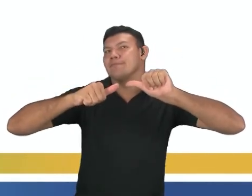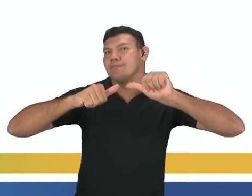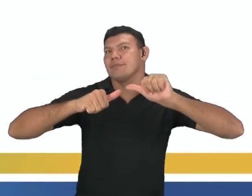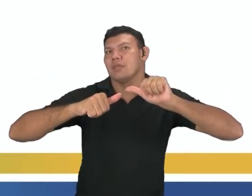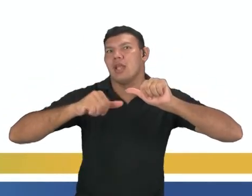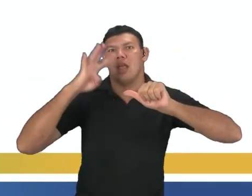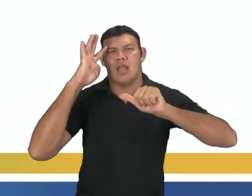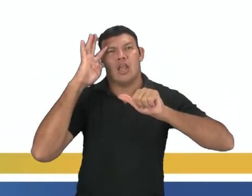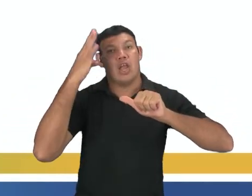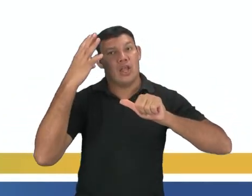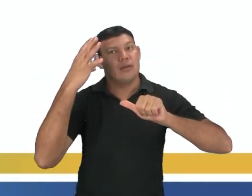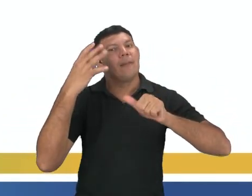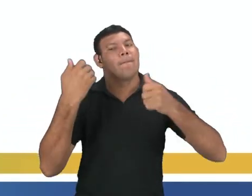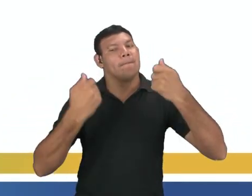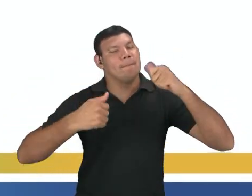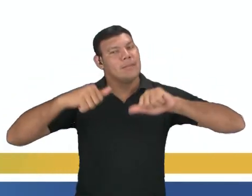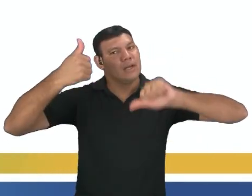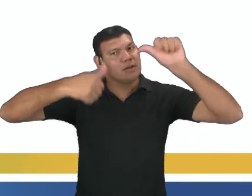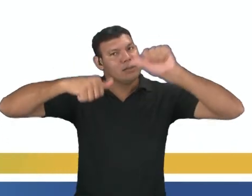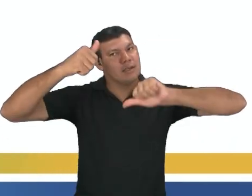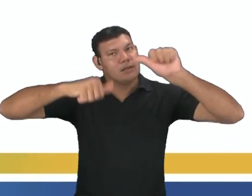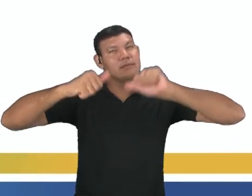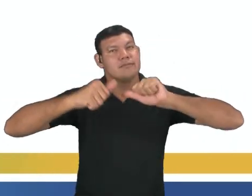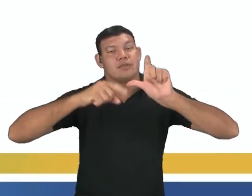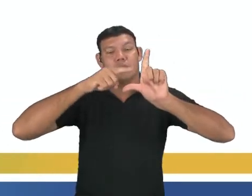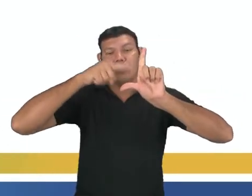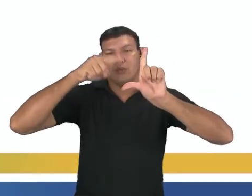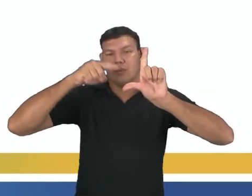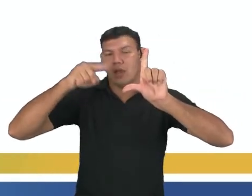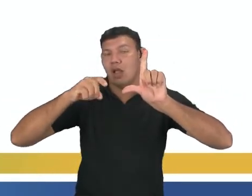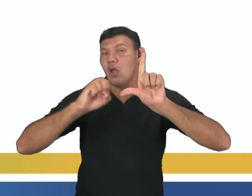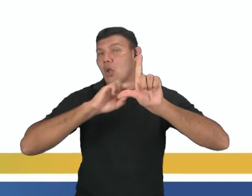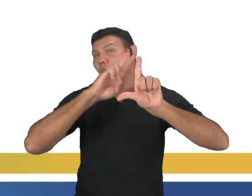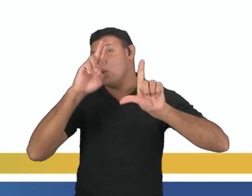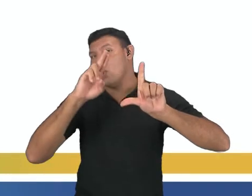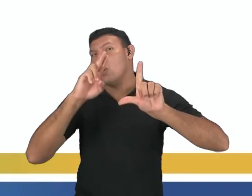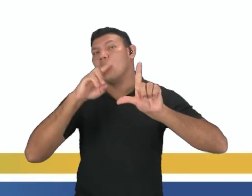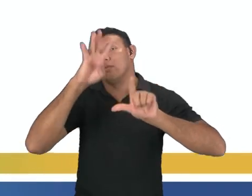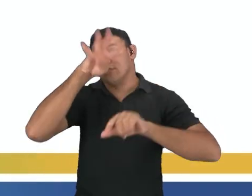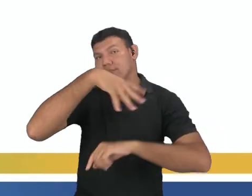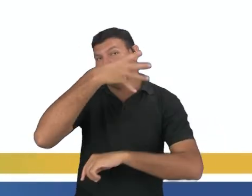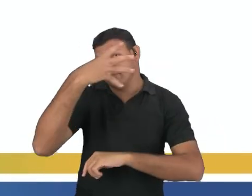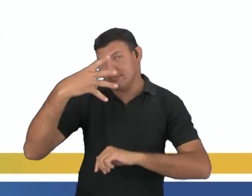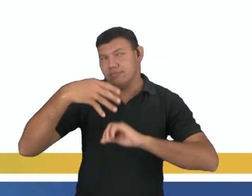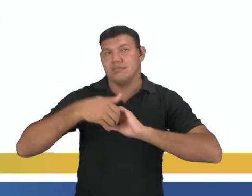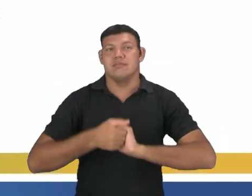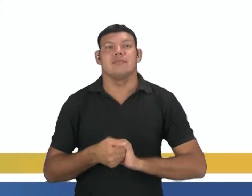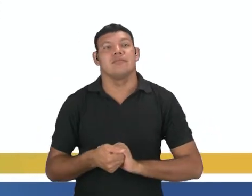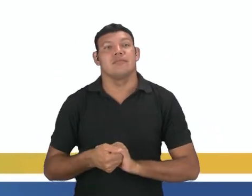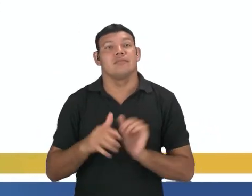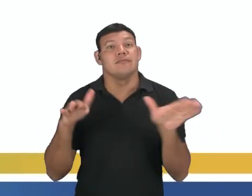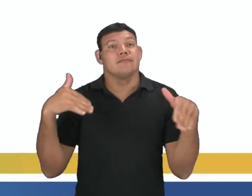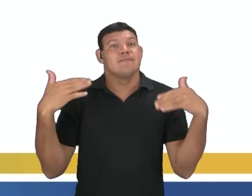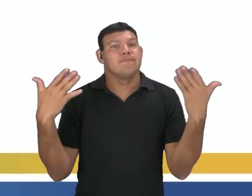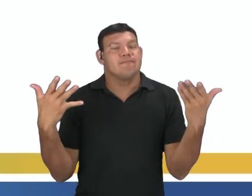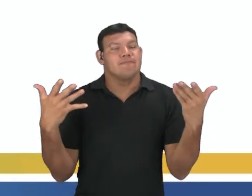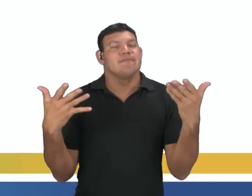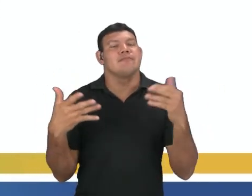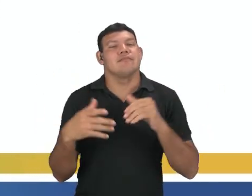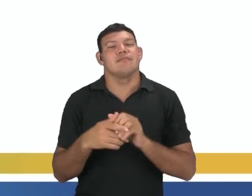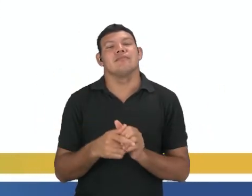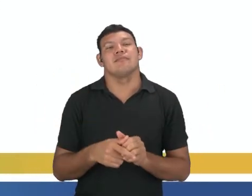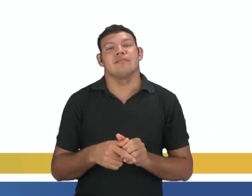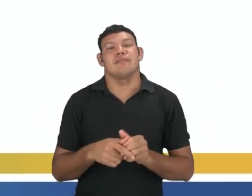forem resolver, você analisa o gráfico ou a tabela. Nesse caso, é a tabela, né? Agora, vamos para